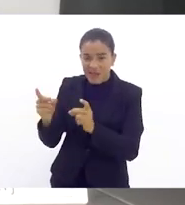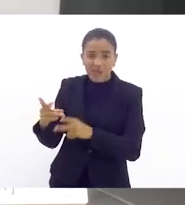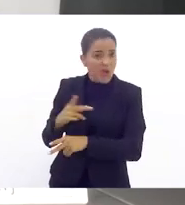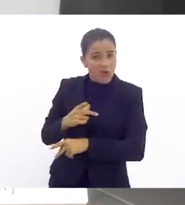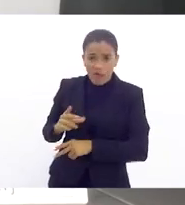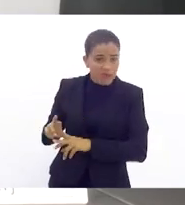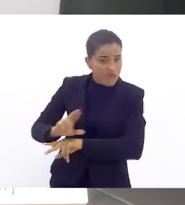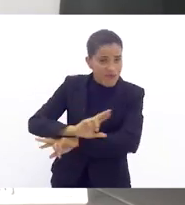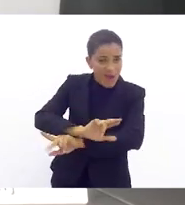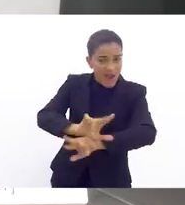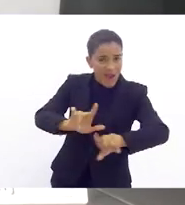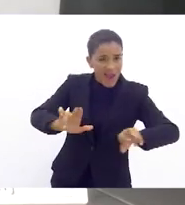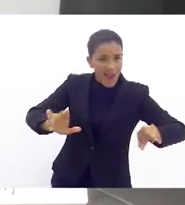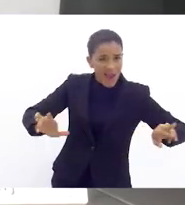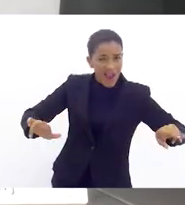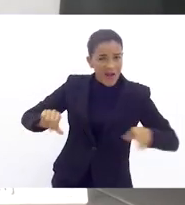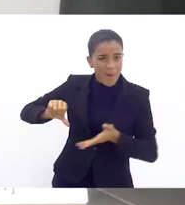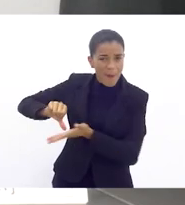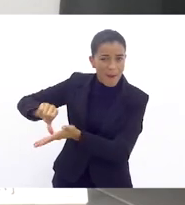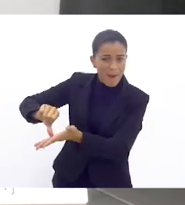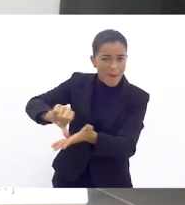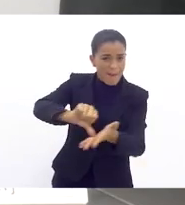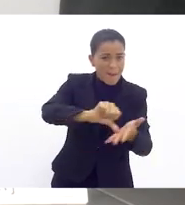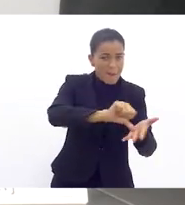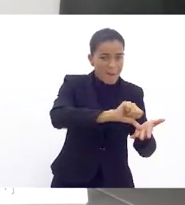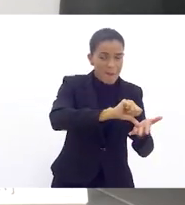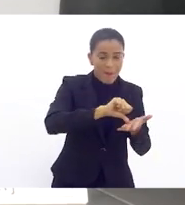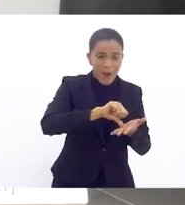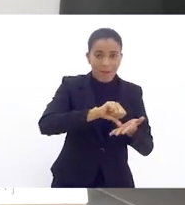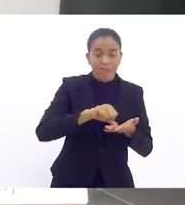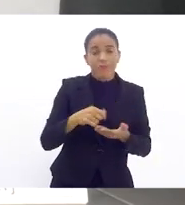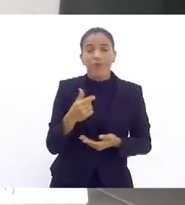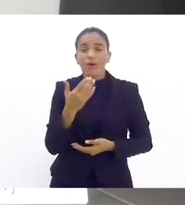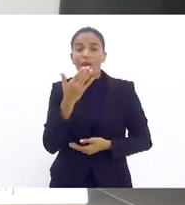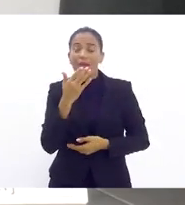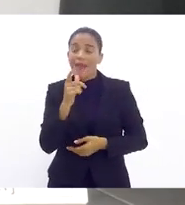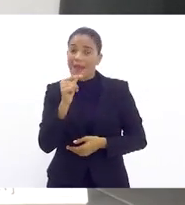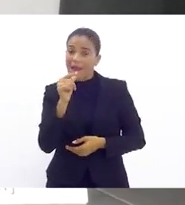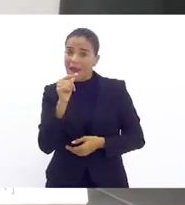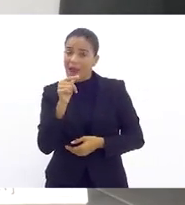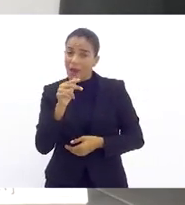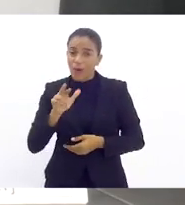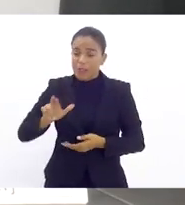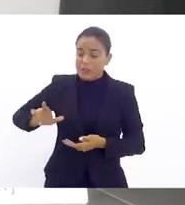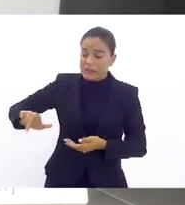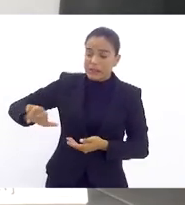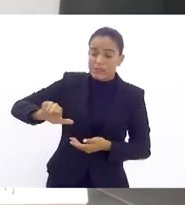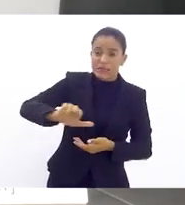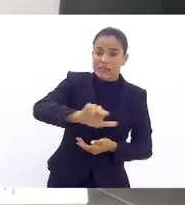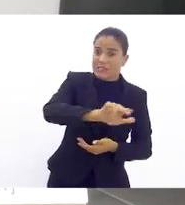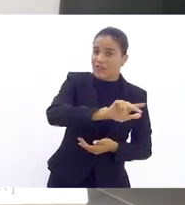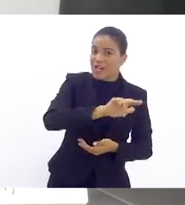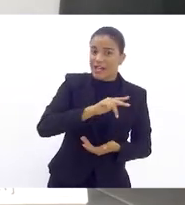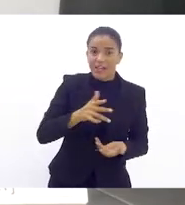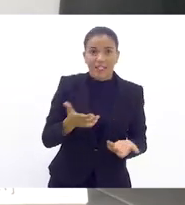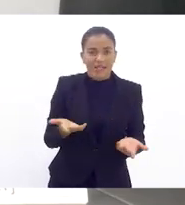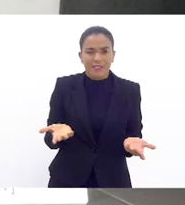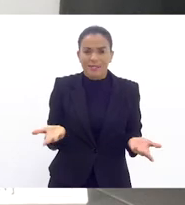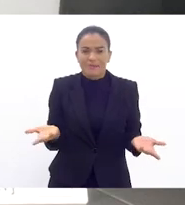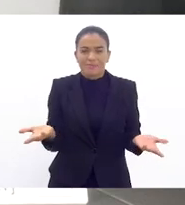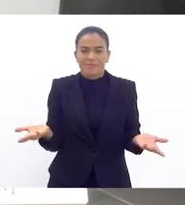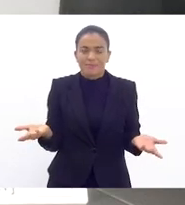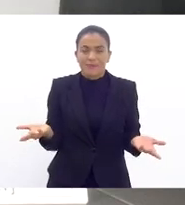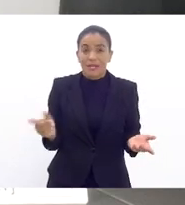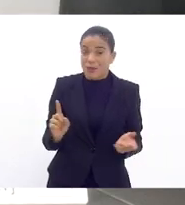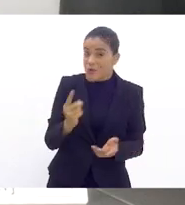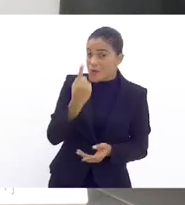locais. Vários locais, porque todas as águas eram diferentes, as águas de adulteração eram todas diferentes entre si.